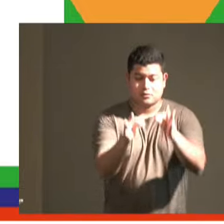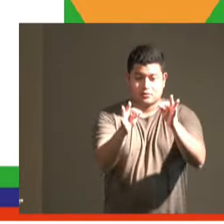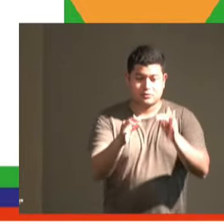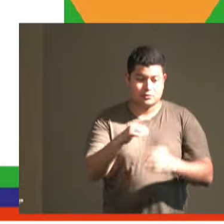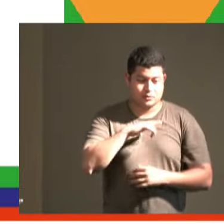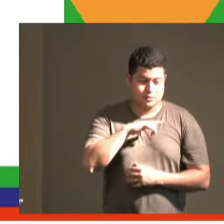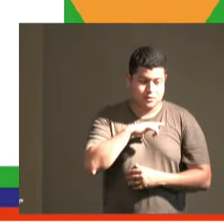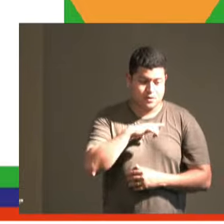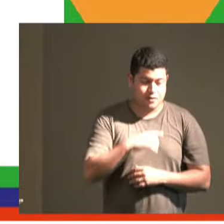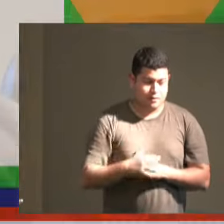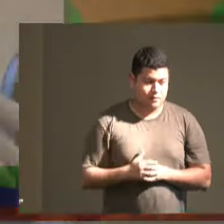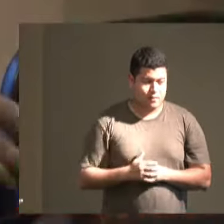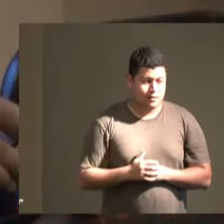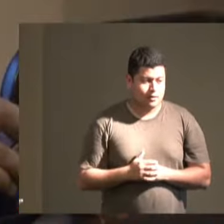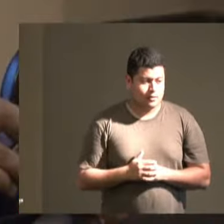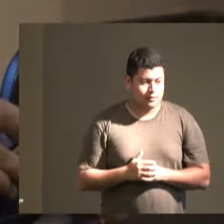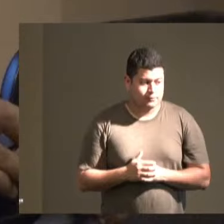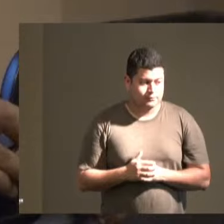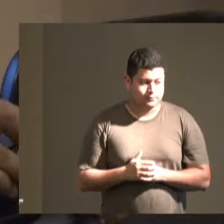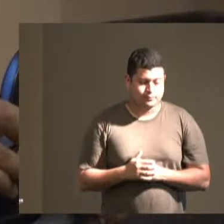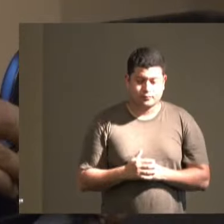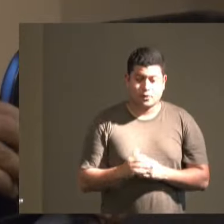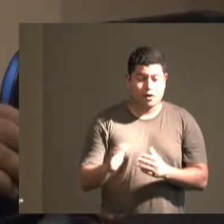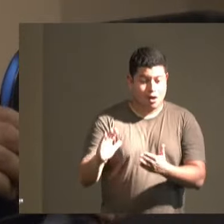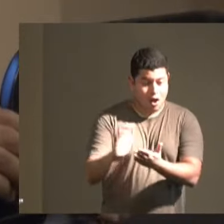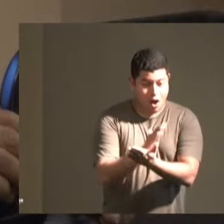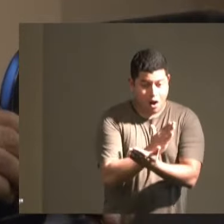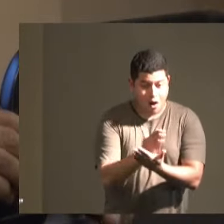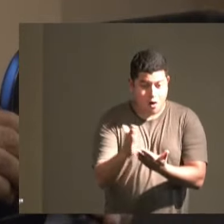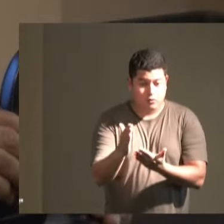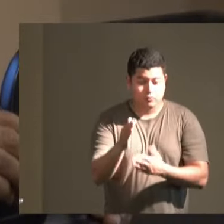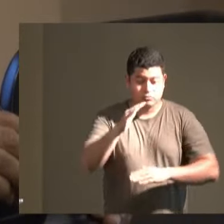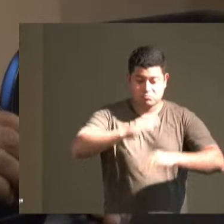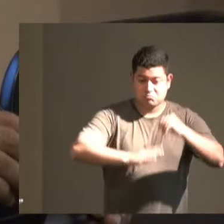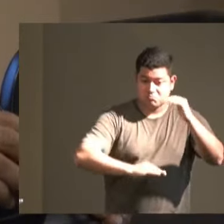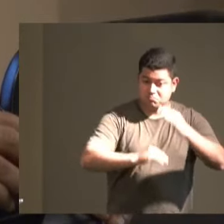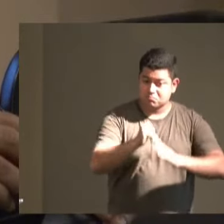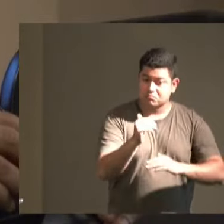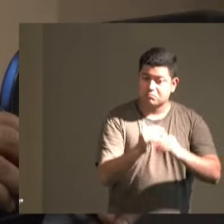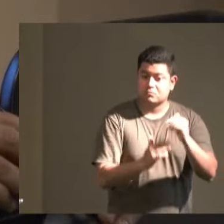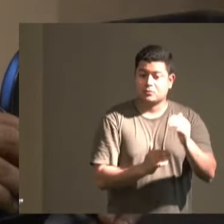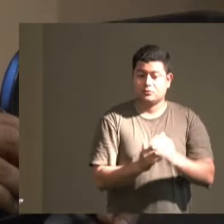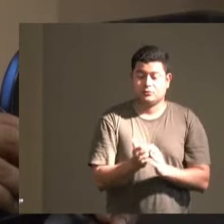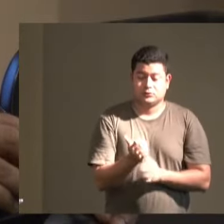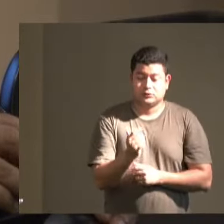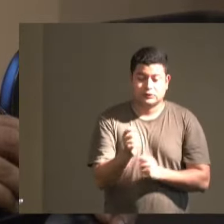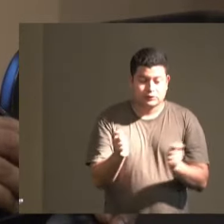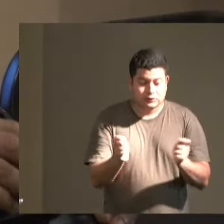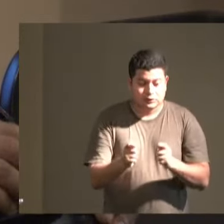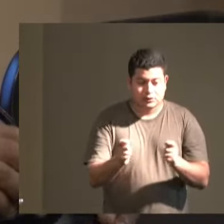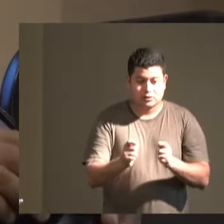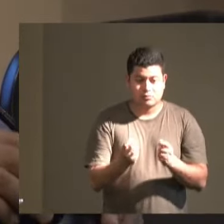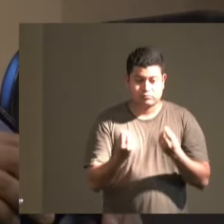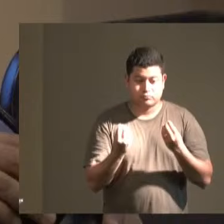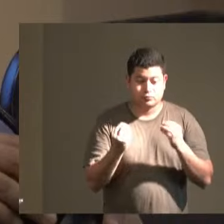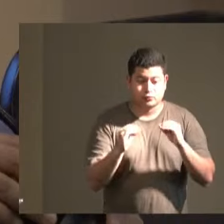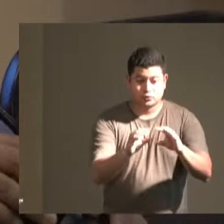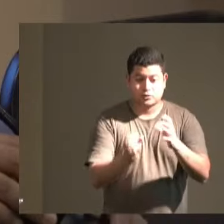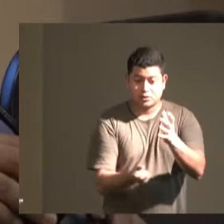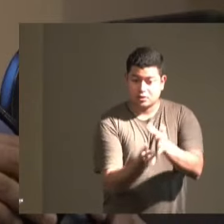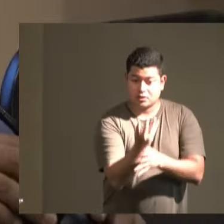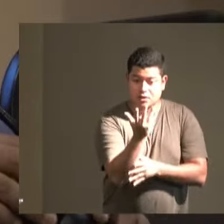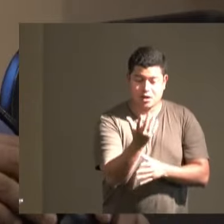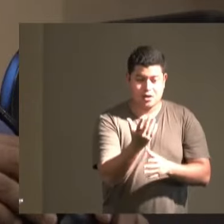Então, esse aí são algumas ações que foram plantadas com o Viver